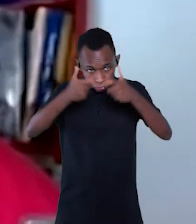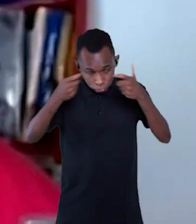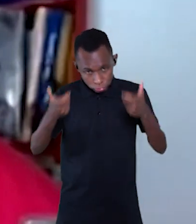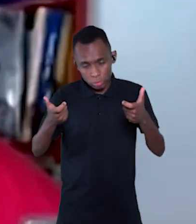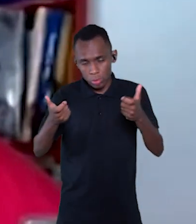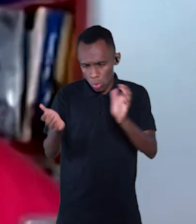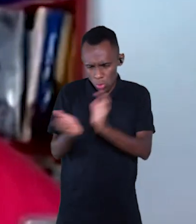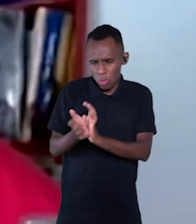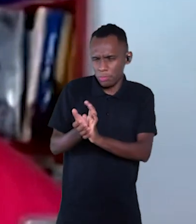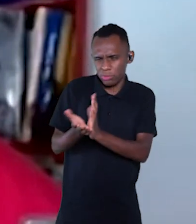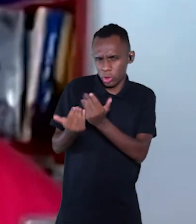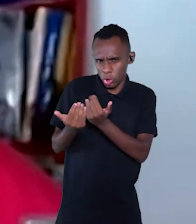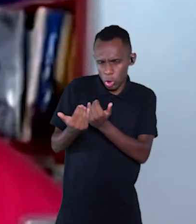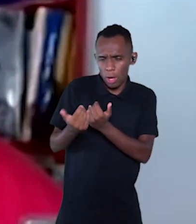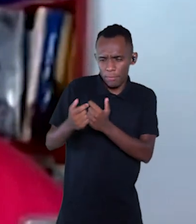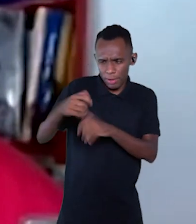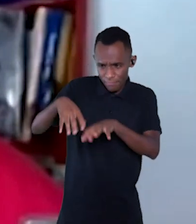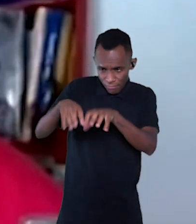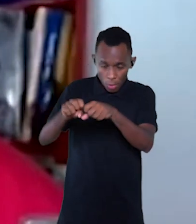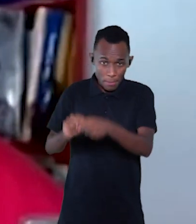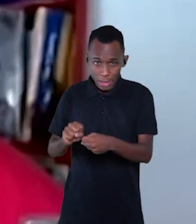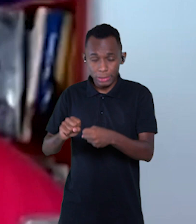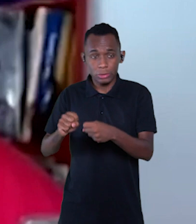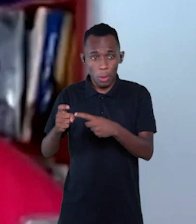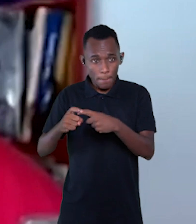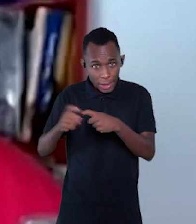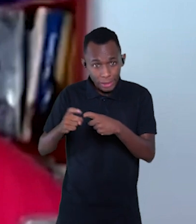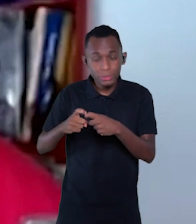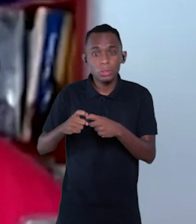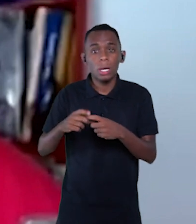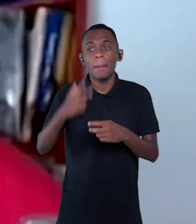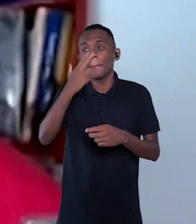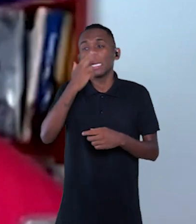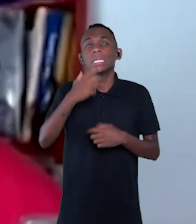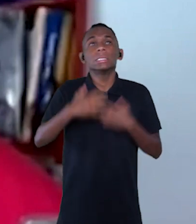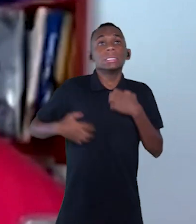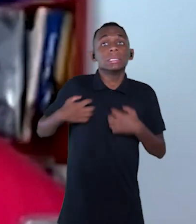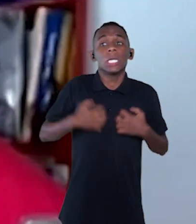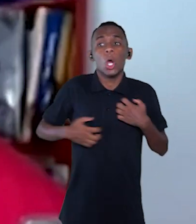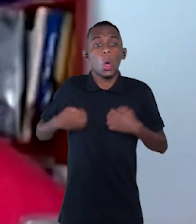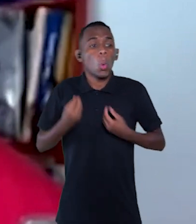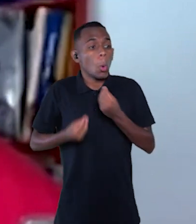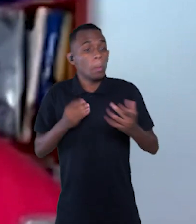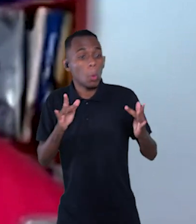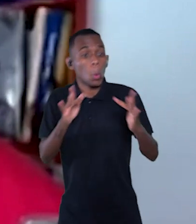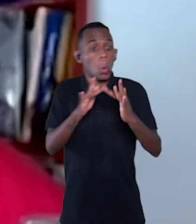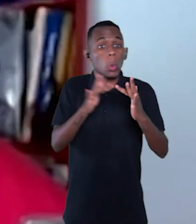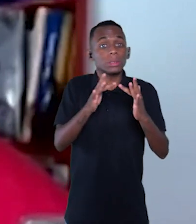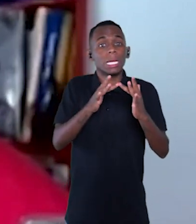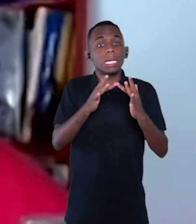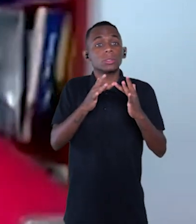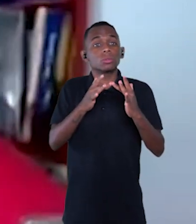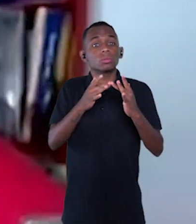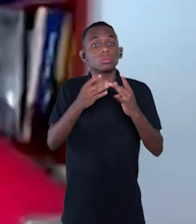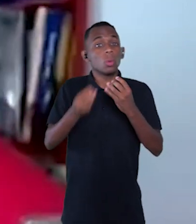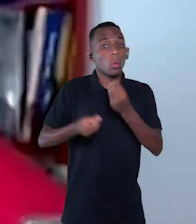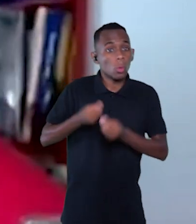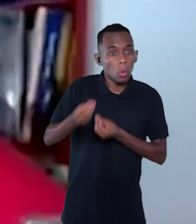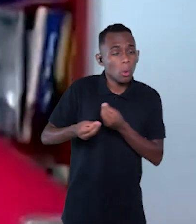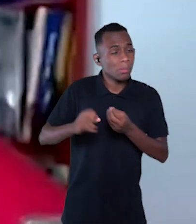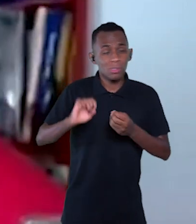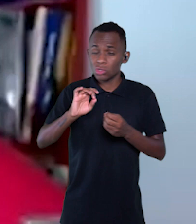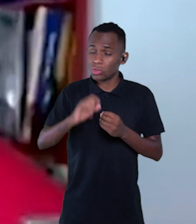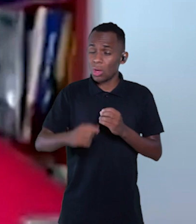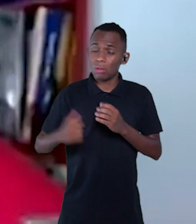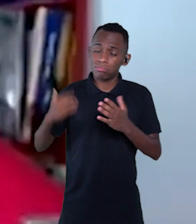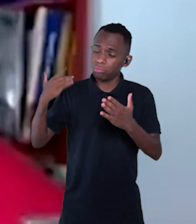jovens médicos recém-formados, é que existe essa angústia do quanto eu devo me aproximar, do quanto eu devo... E isso o tempo vai nos